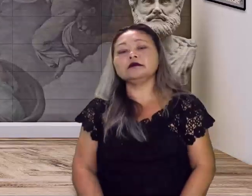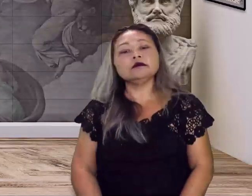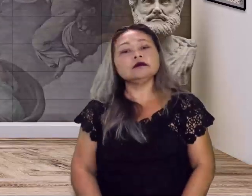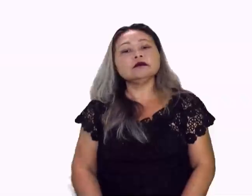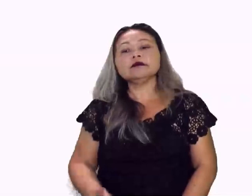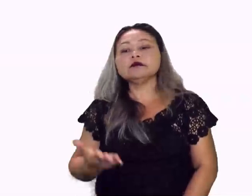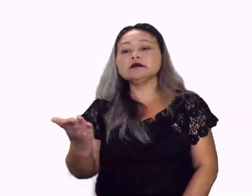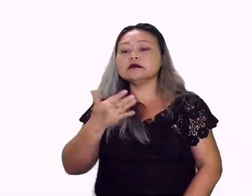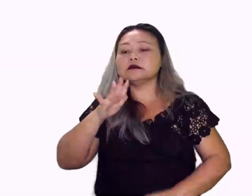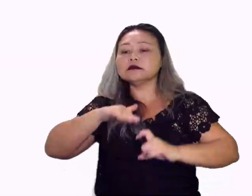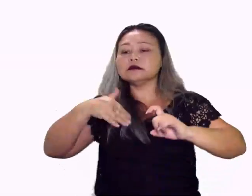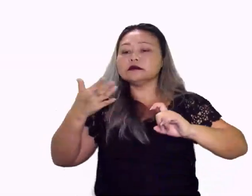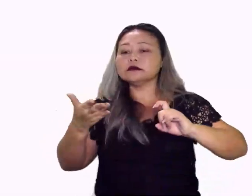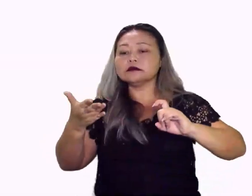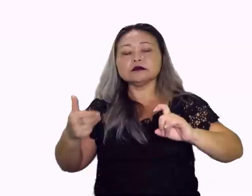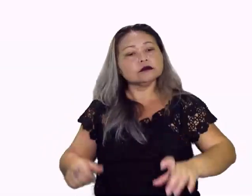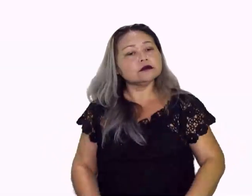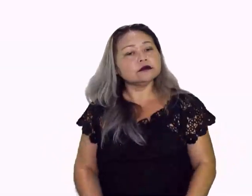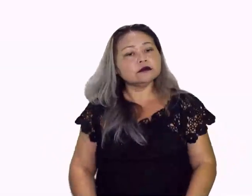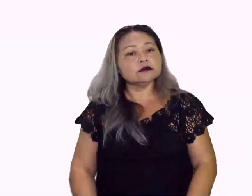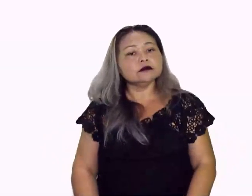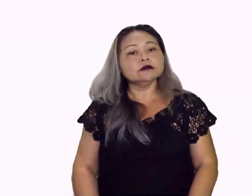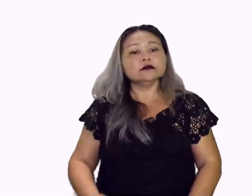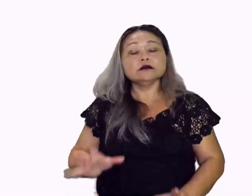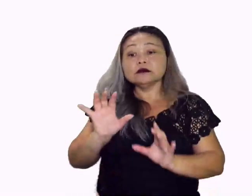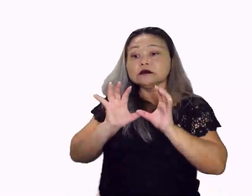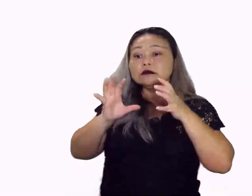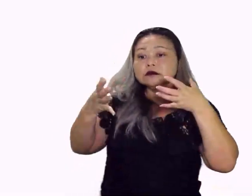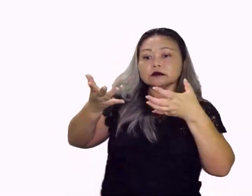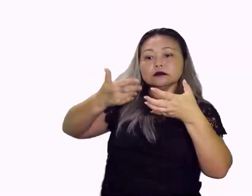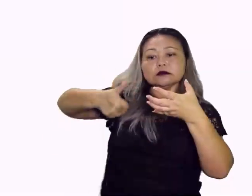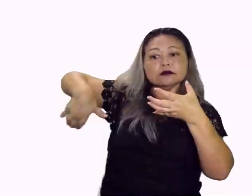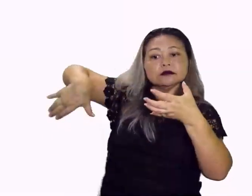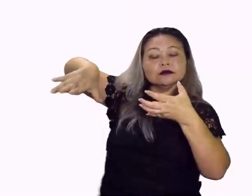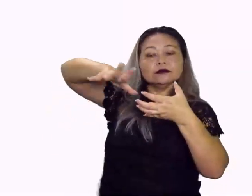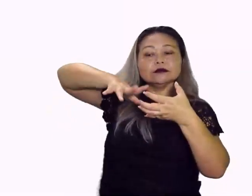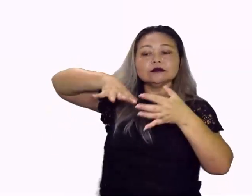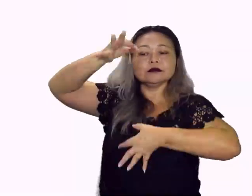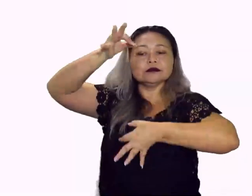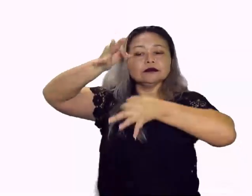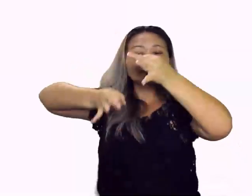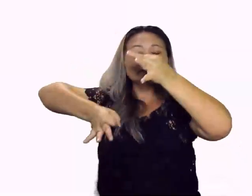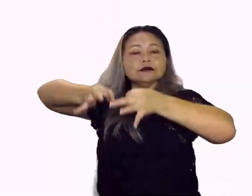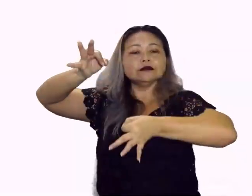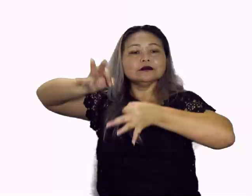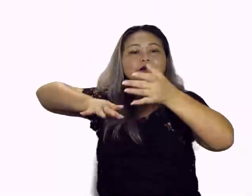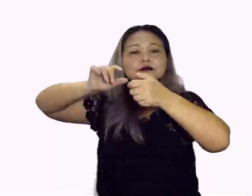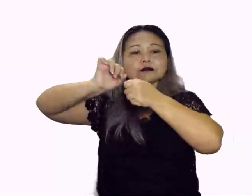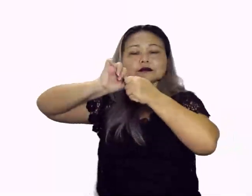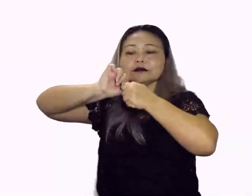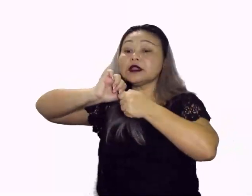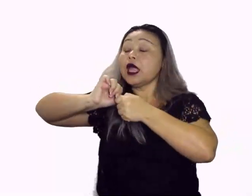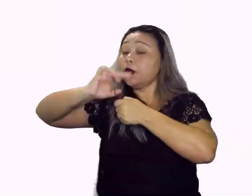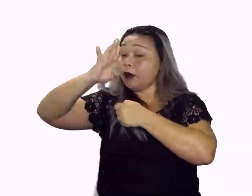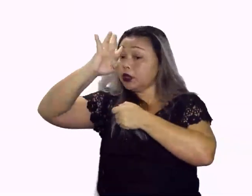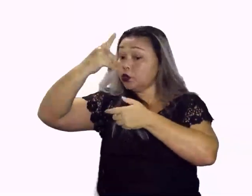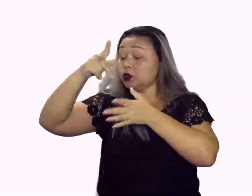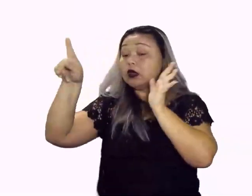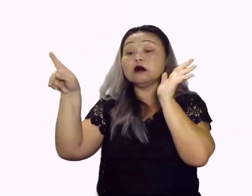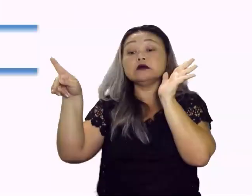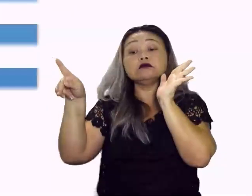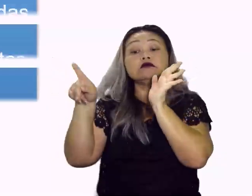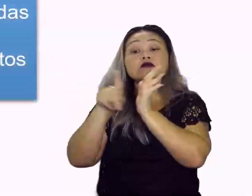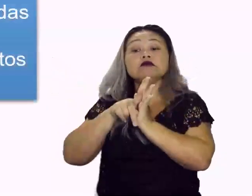nossos mitos atuais, olha aí. Os super-heróis Liga da Justiça, ó. Isso aqui é uma teoria americana, tá?